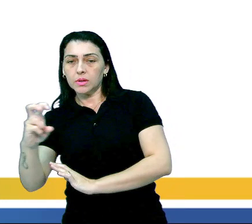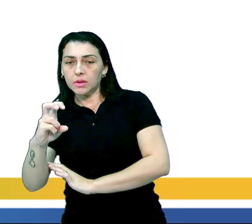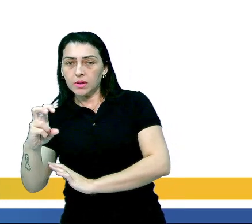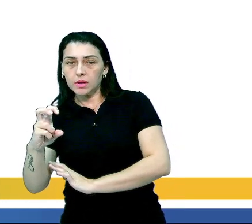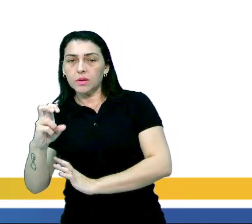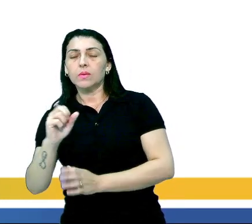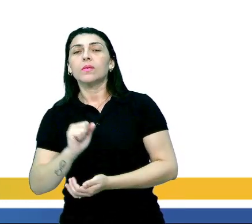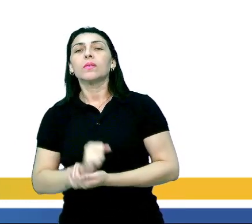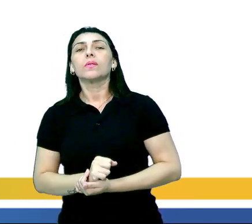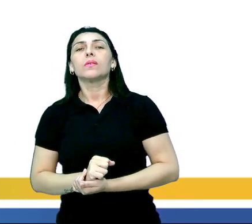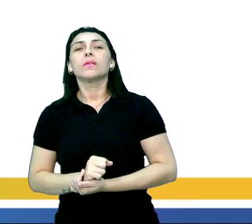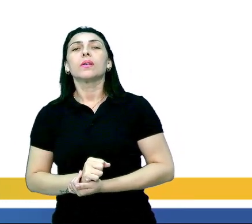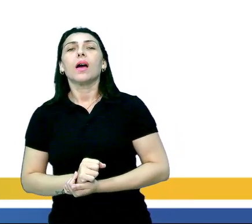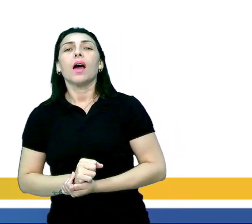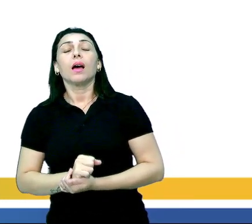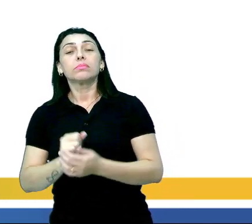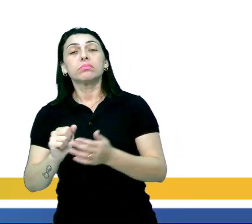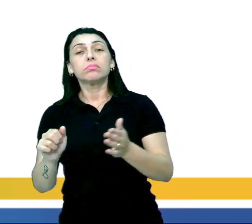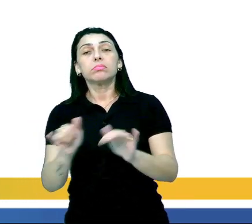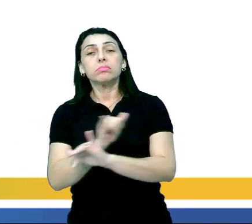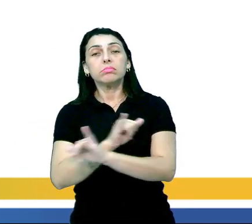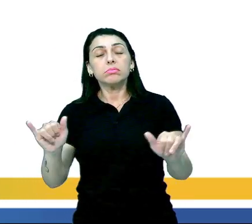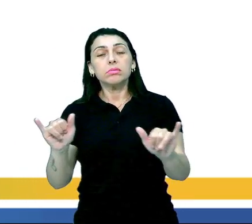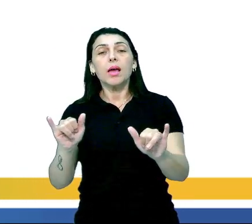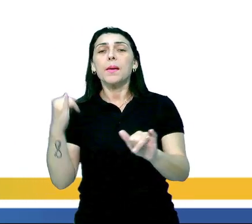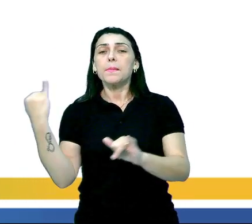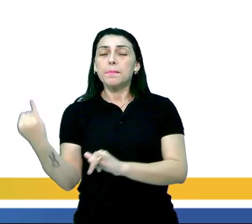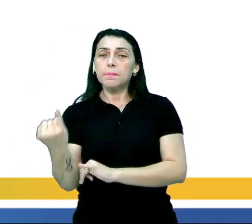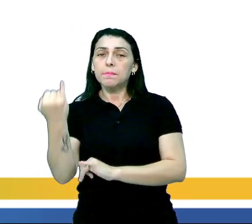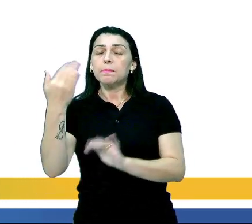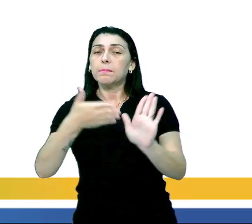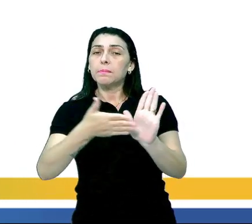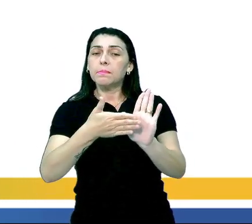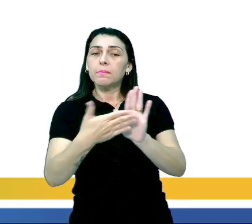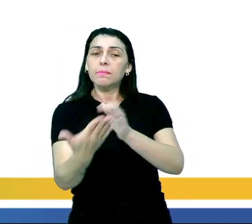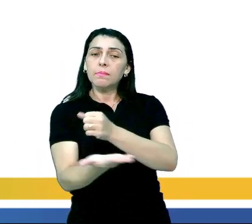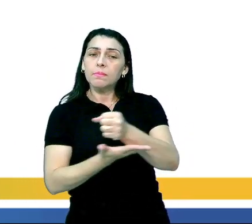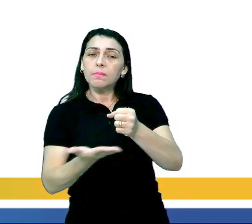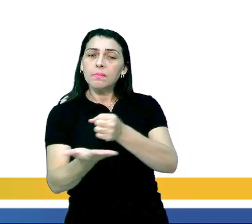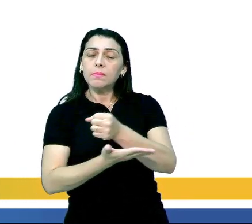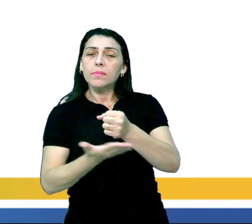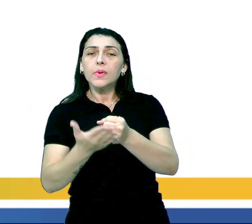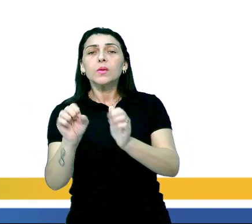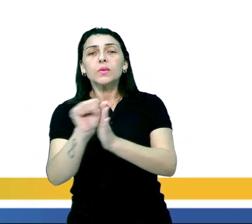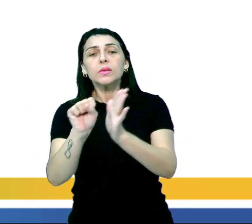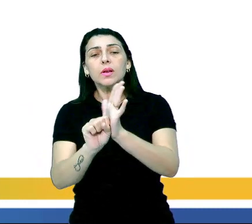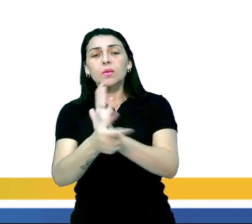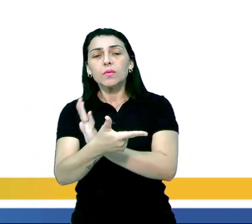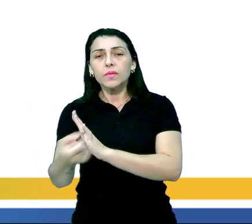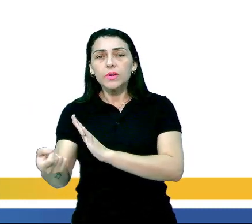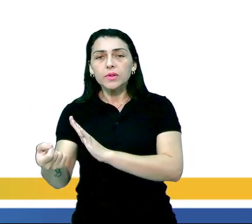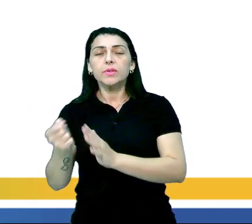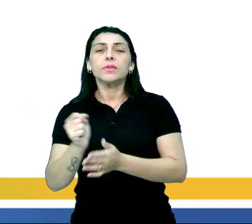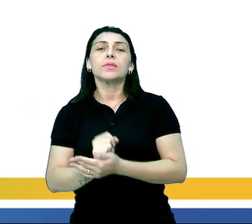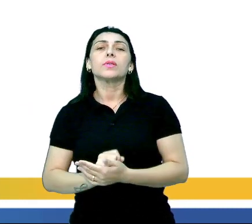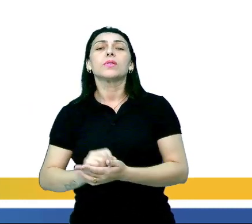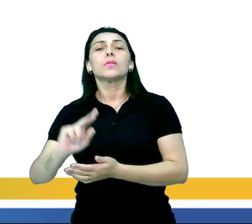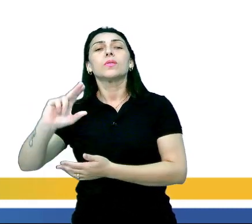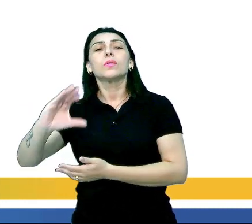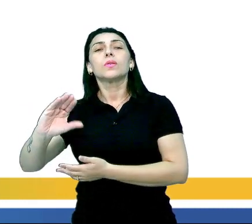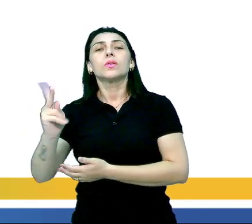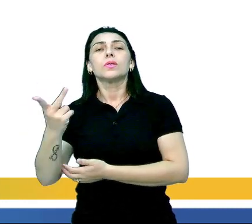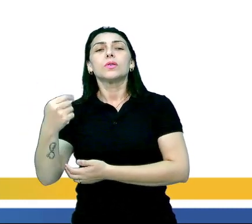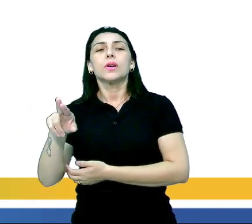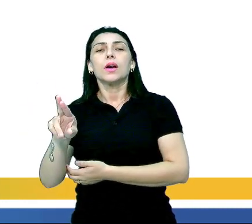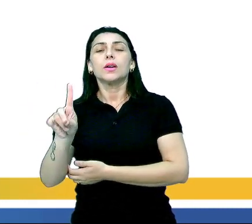1955. Então, as suas publicações, elas são fundamentalmente lançadas no século XX. O